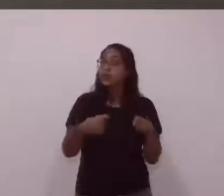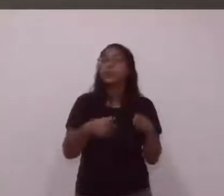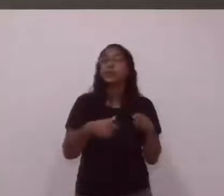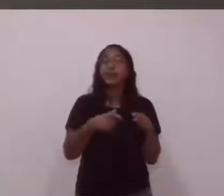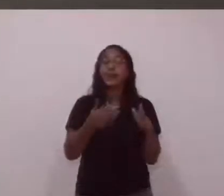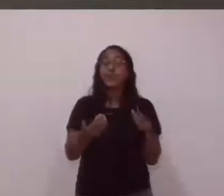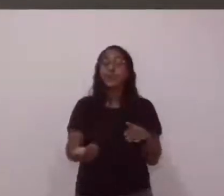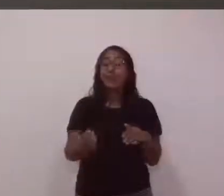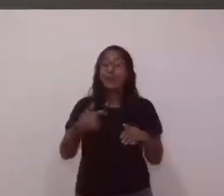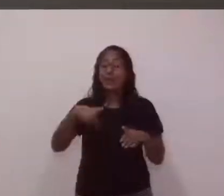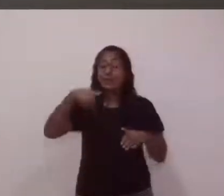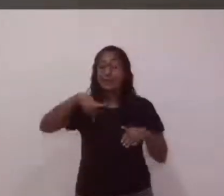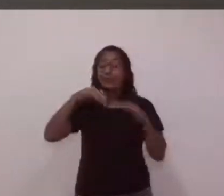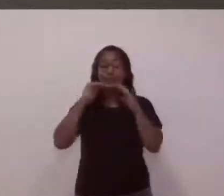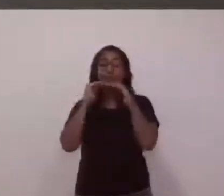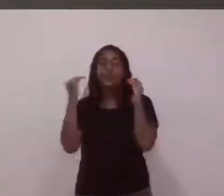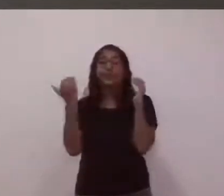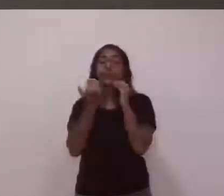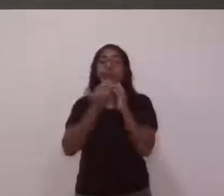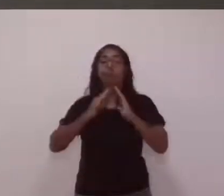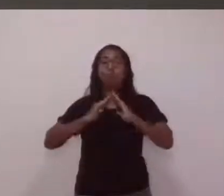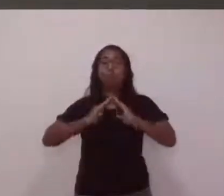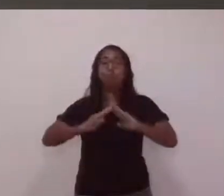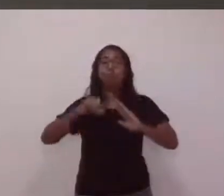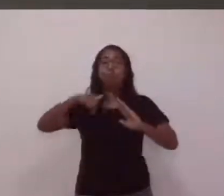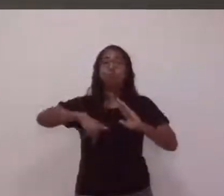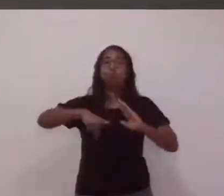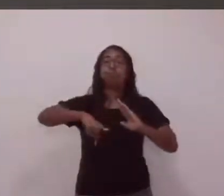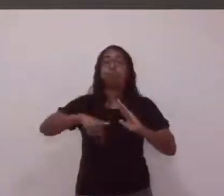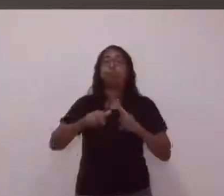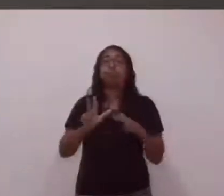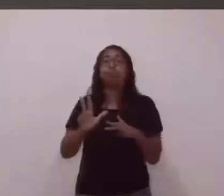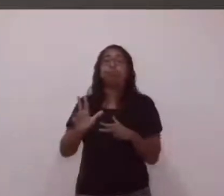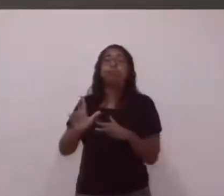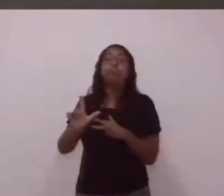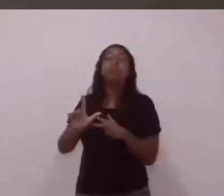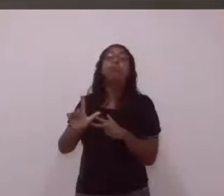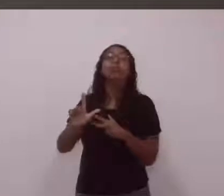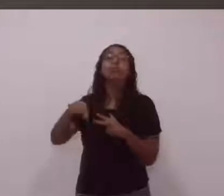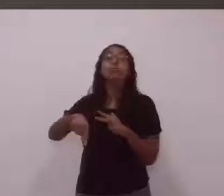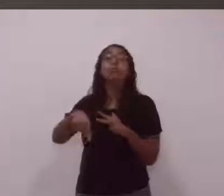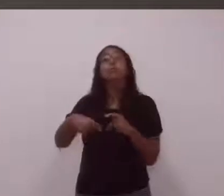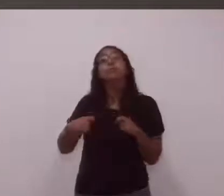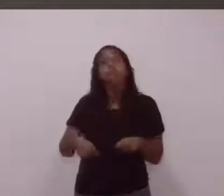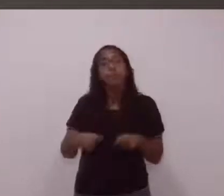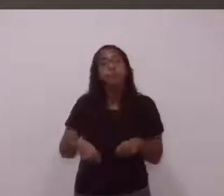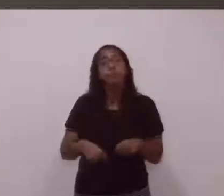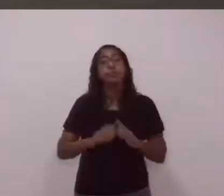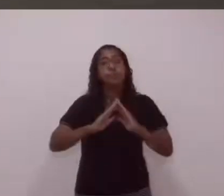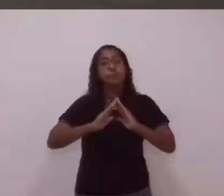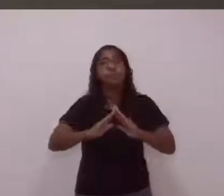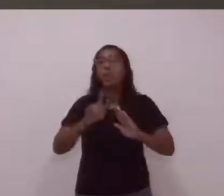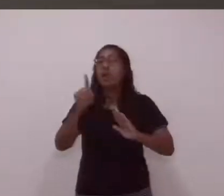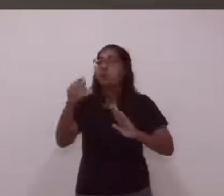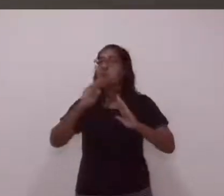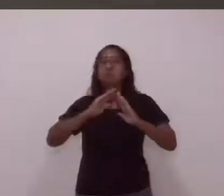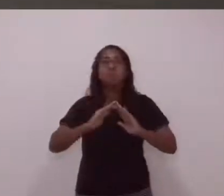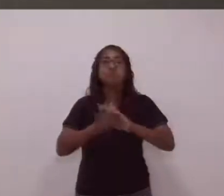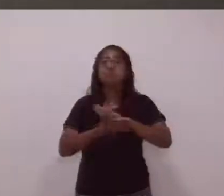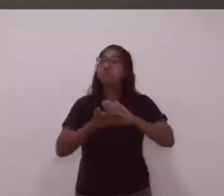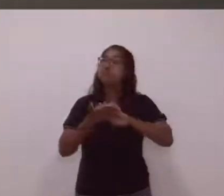casa junto ao poder legislativo ele também passou por cima do poder legislativo e mesmo